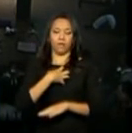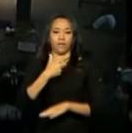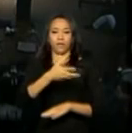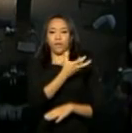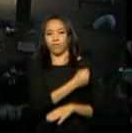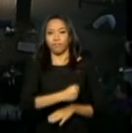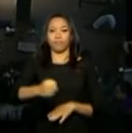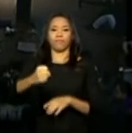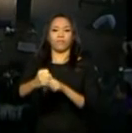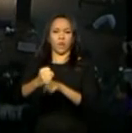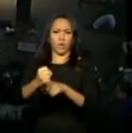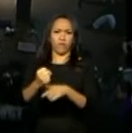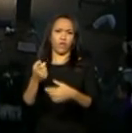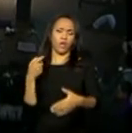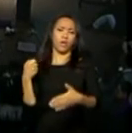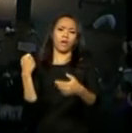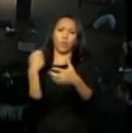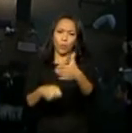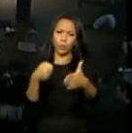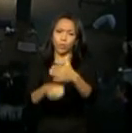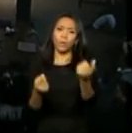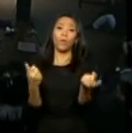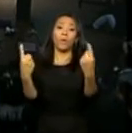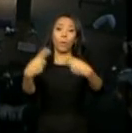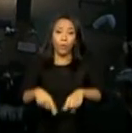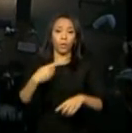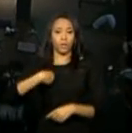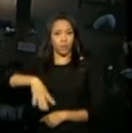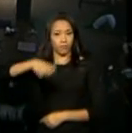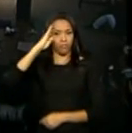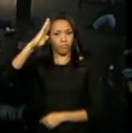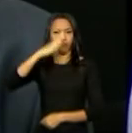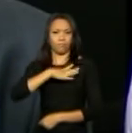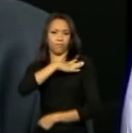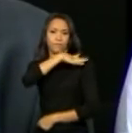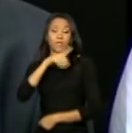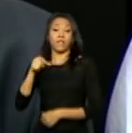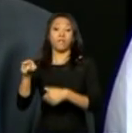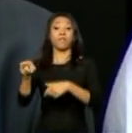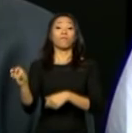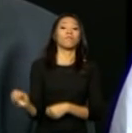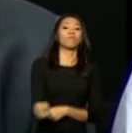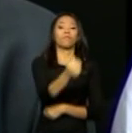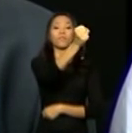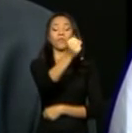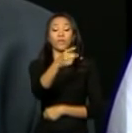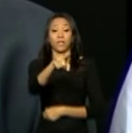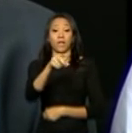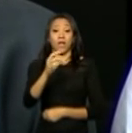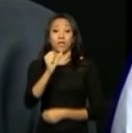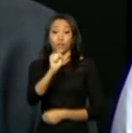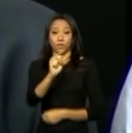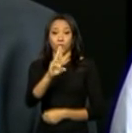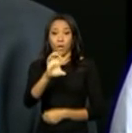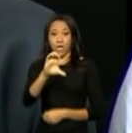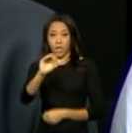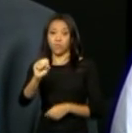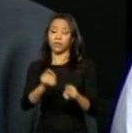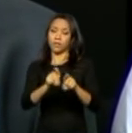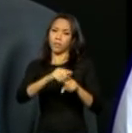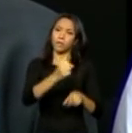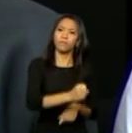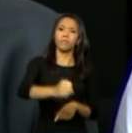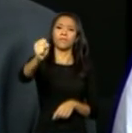regime militar. Passou 9 anos exilado no Chile, na Suécia e na França. Estudou línguas latinas na Universidade